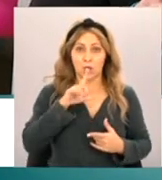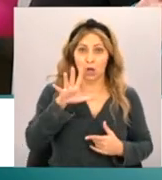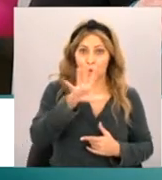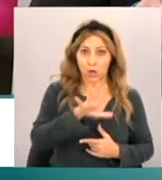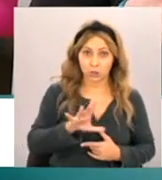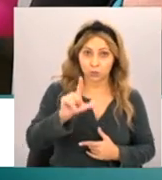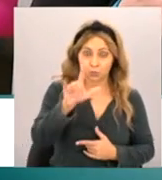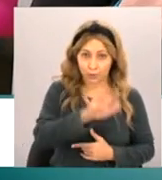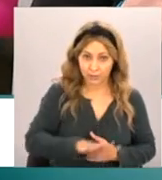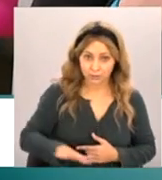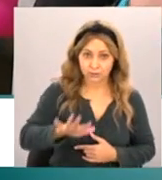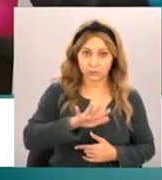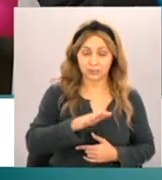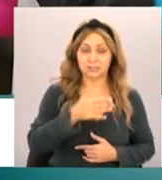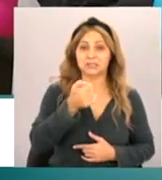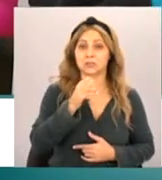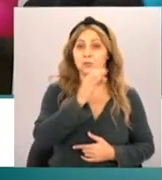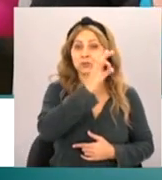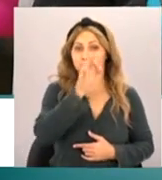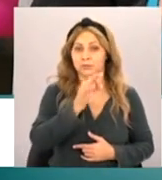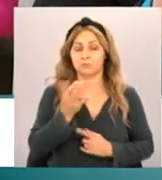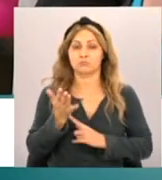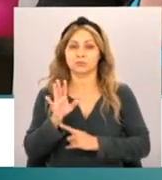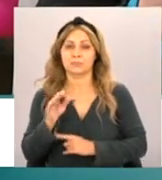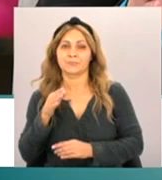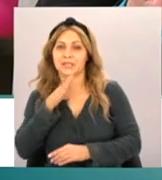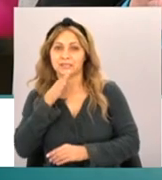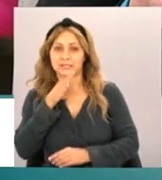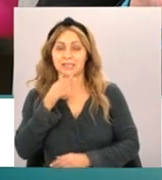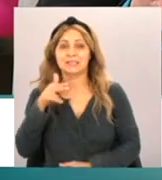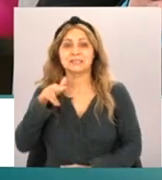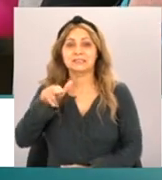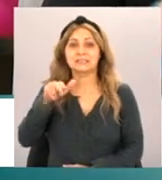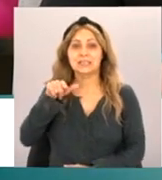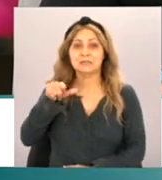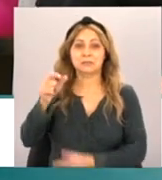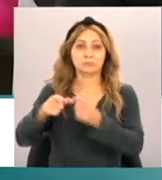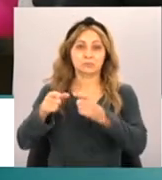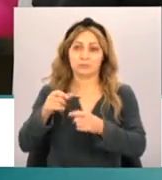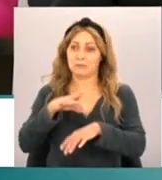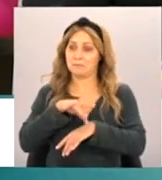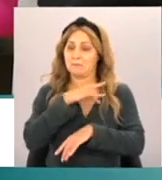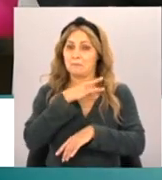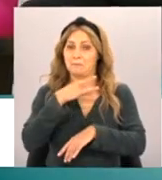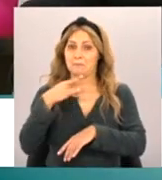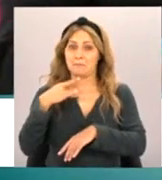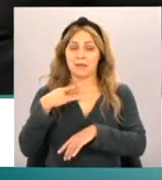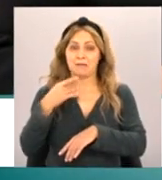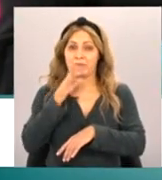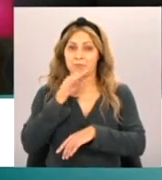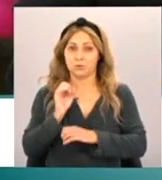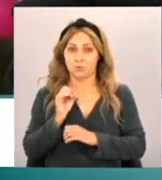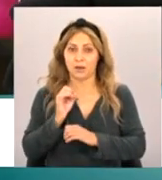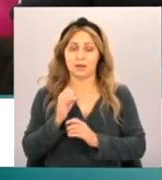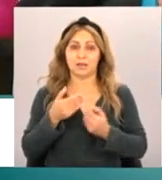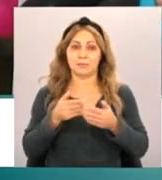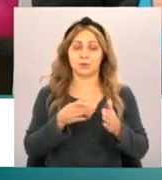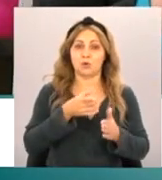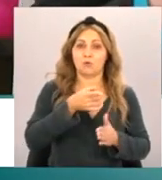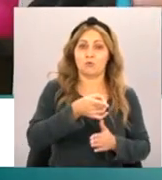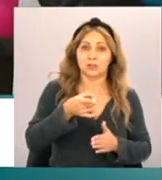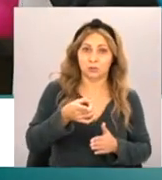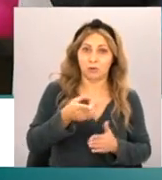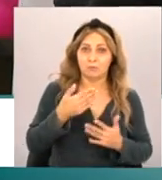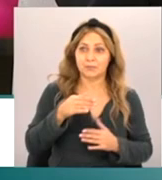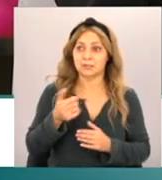por cento das vagas por preencher por exemplo em Sintra 100 mil utentes sem médico de família abriram 29 vagas só conseguiram preencher cinco